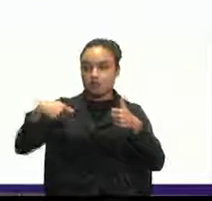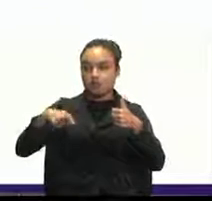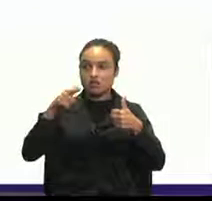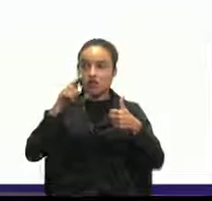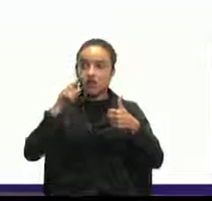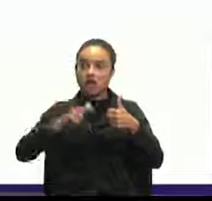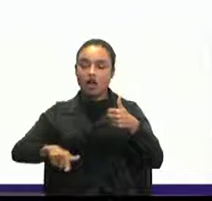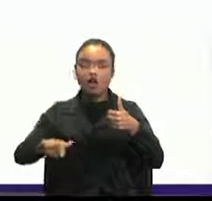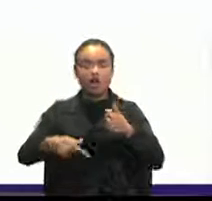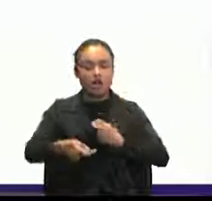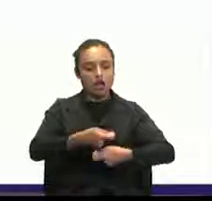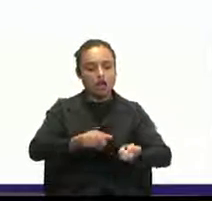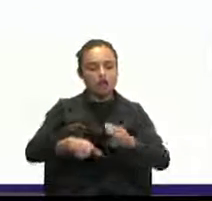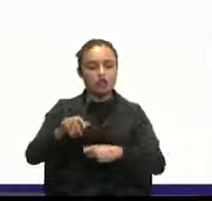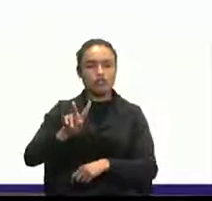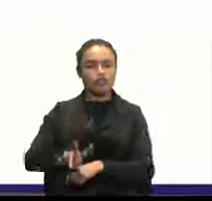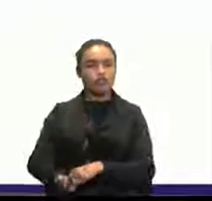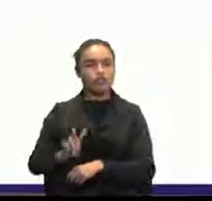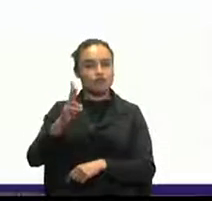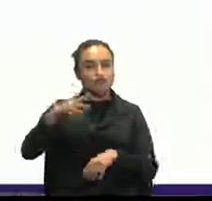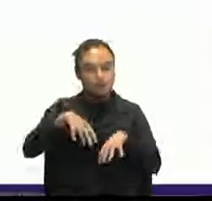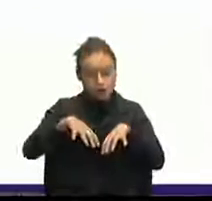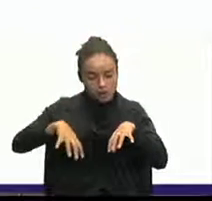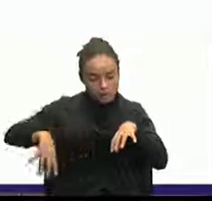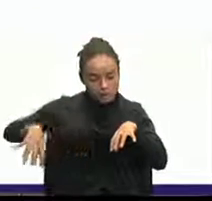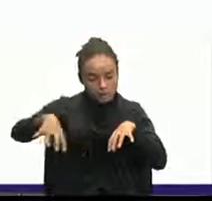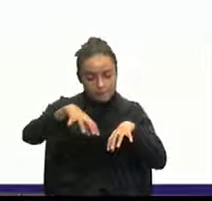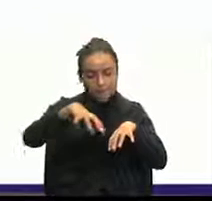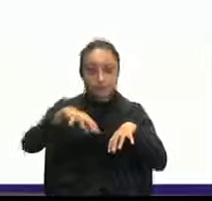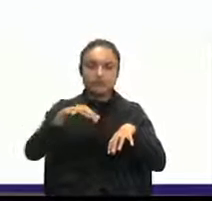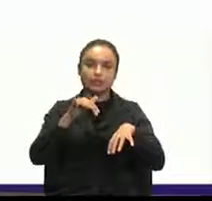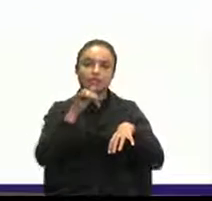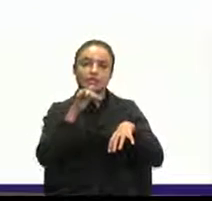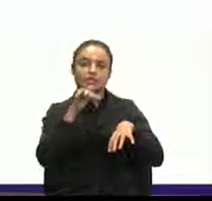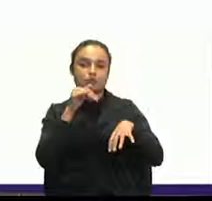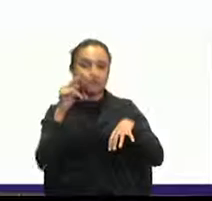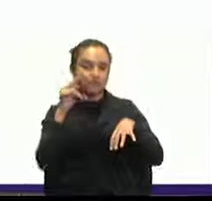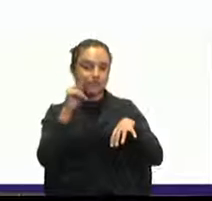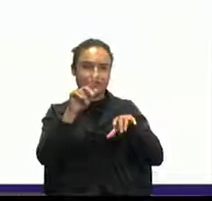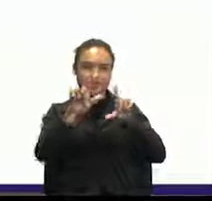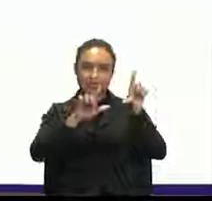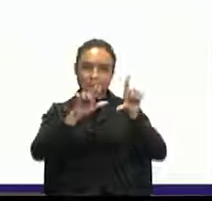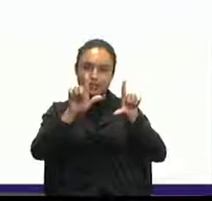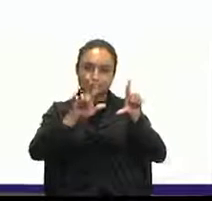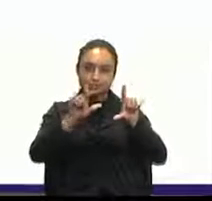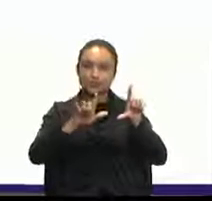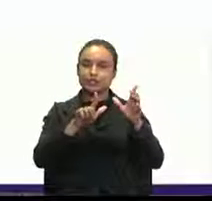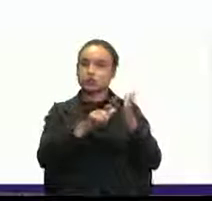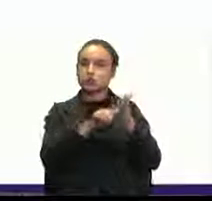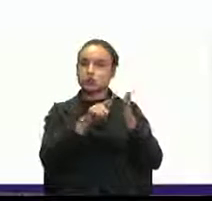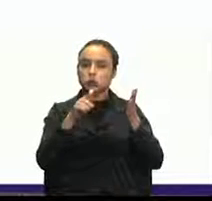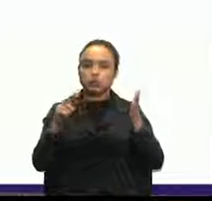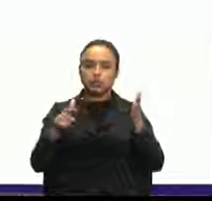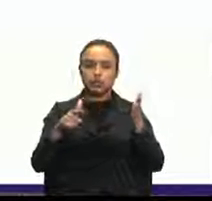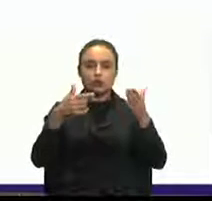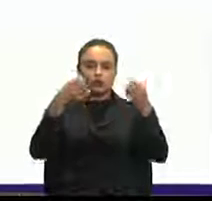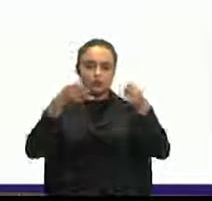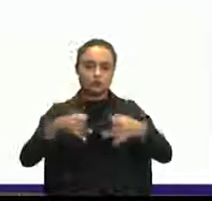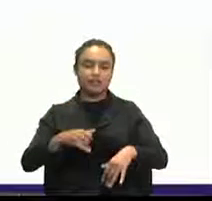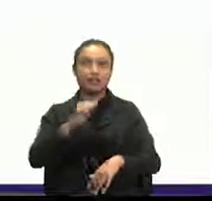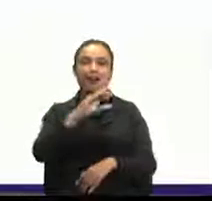bom é comum a gente ouvir o que o preço de determinada ação subiu ou caiu na verdade isso faz referência ao preço da ação em balcão